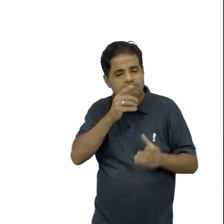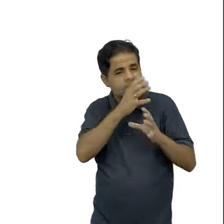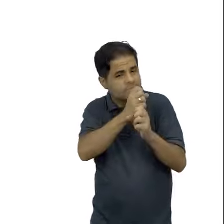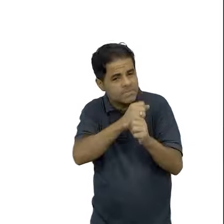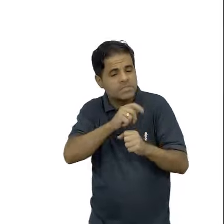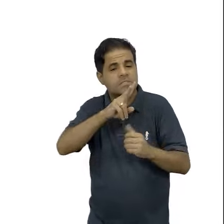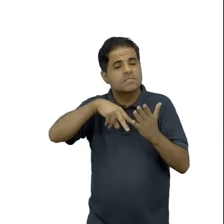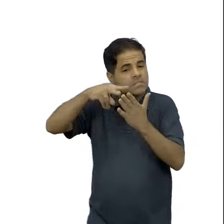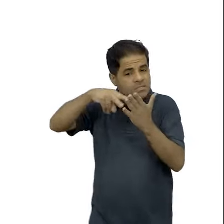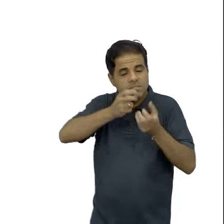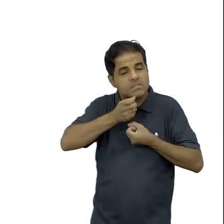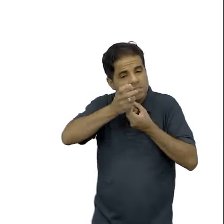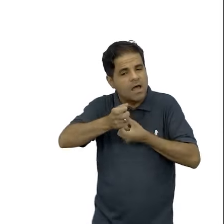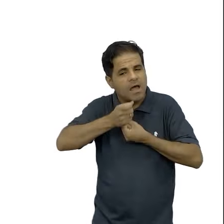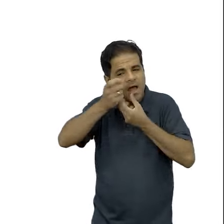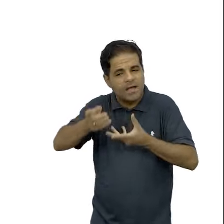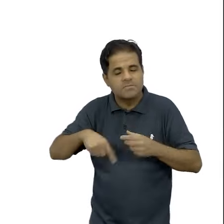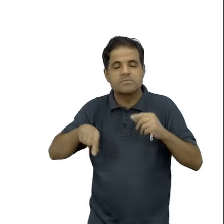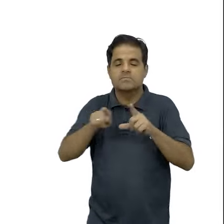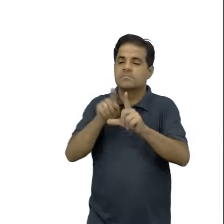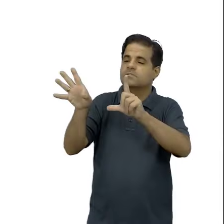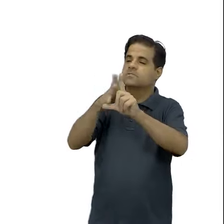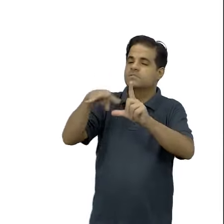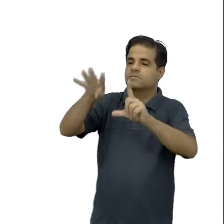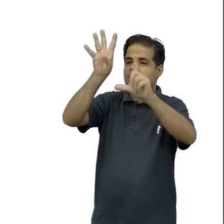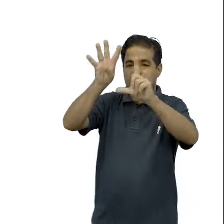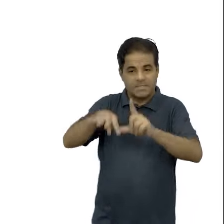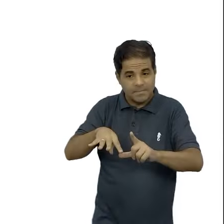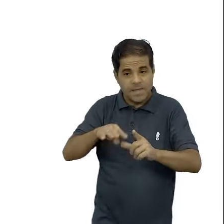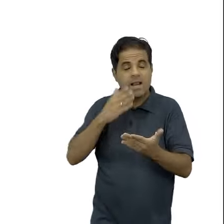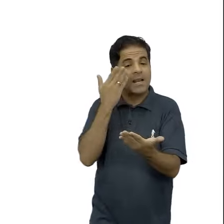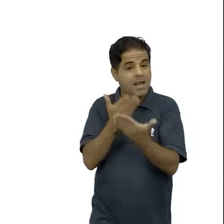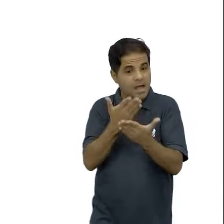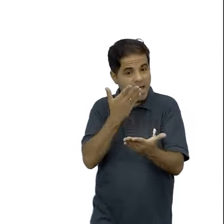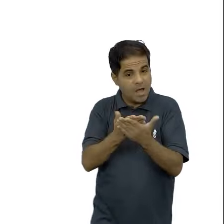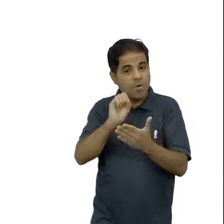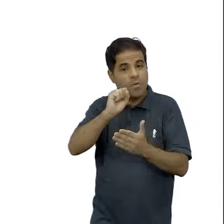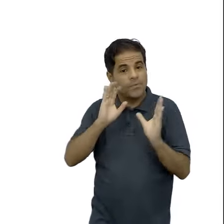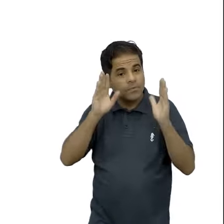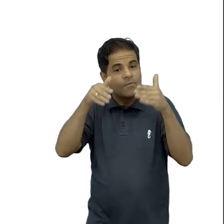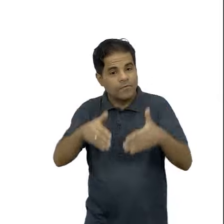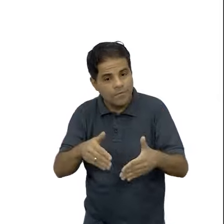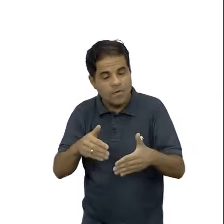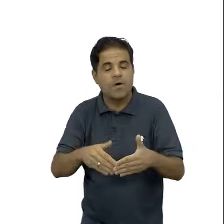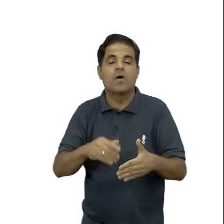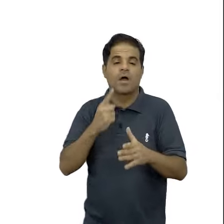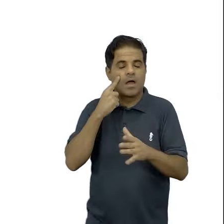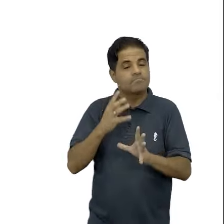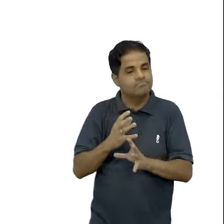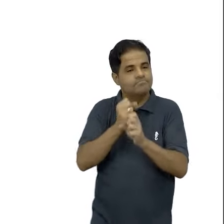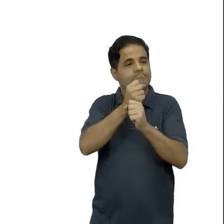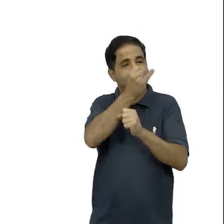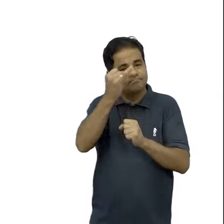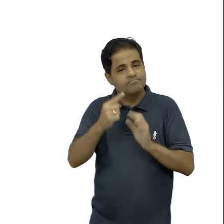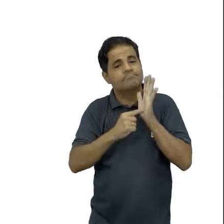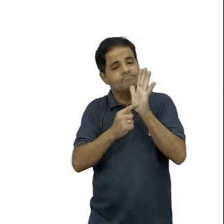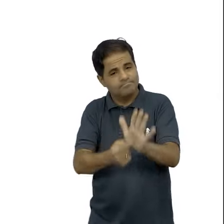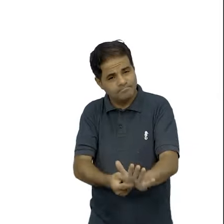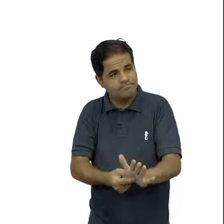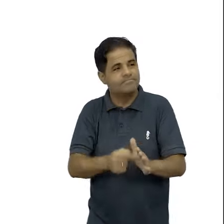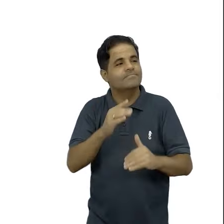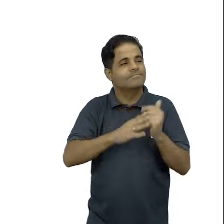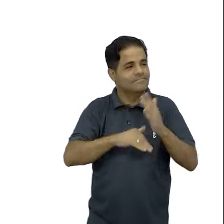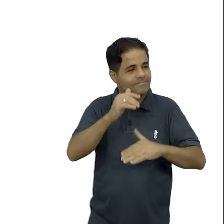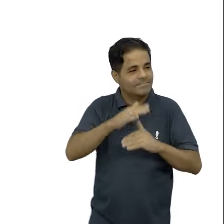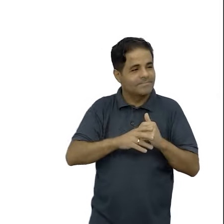a leitura de dados na tabela. Na aula 8, o foco está na quantificação, apresentando situações